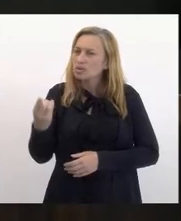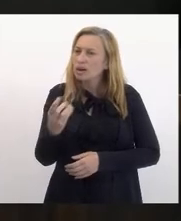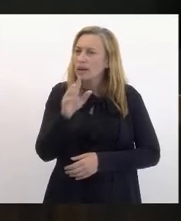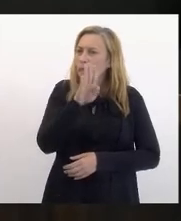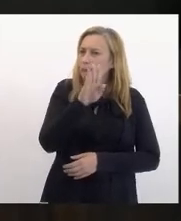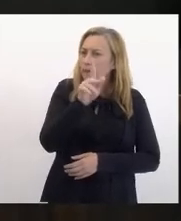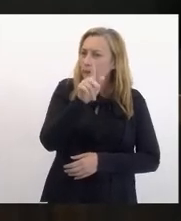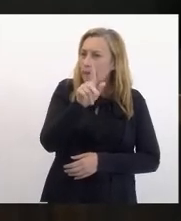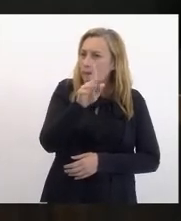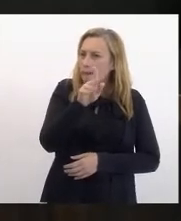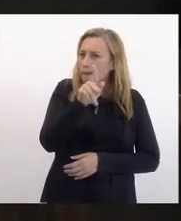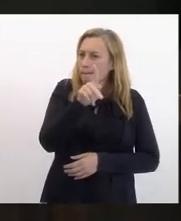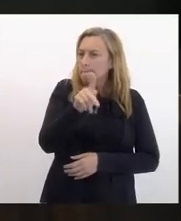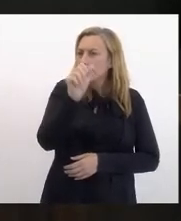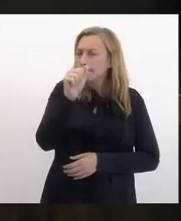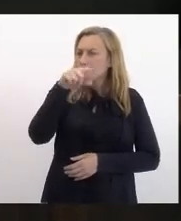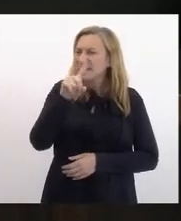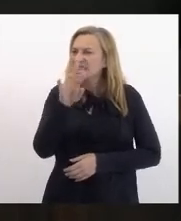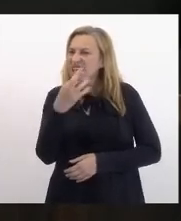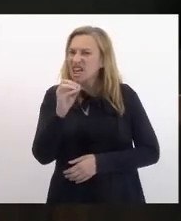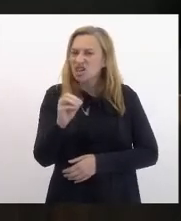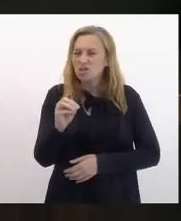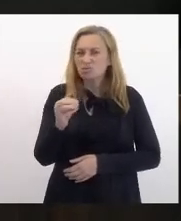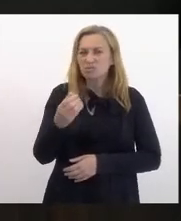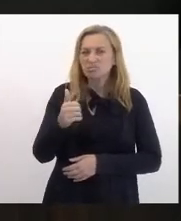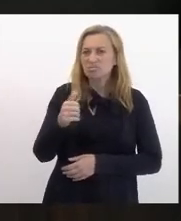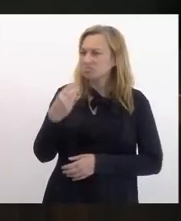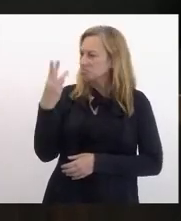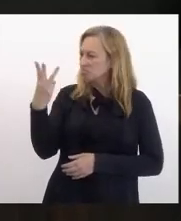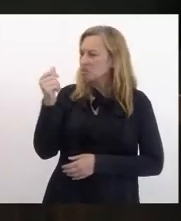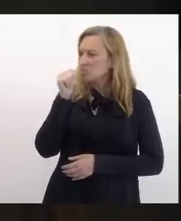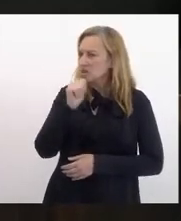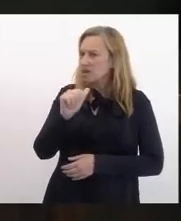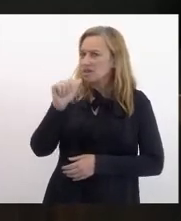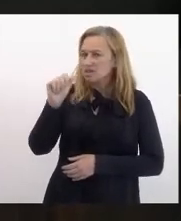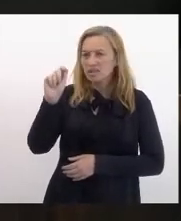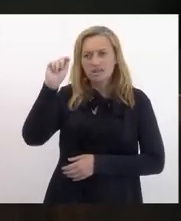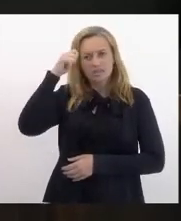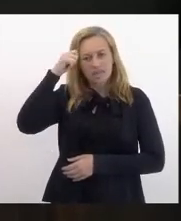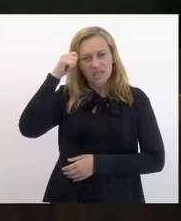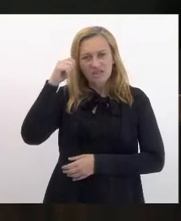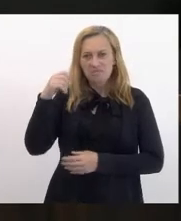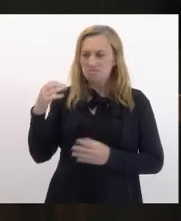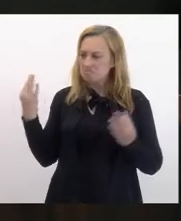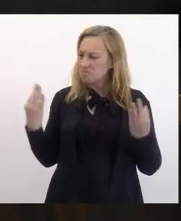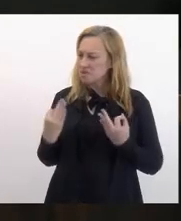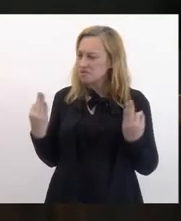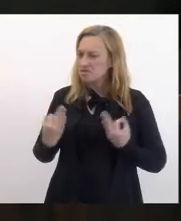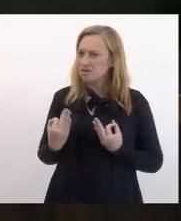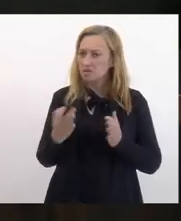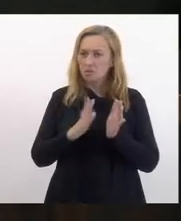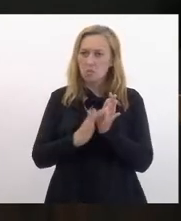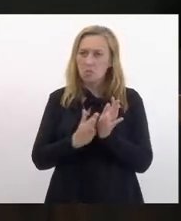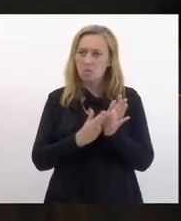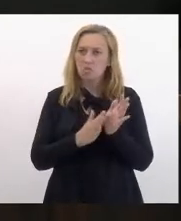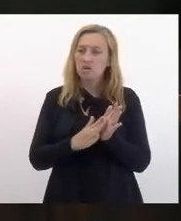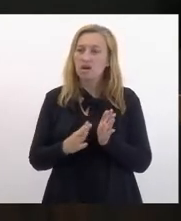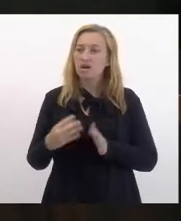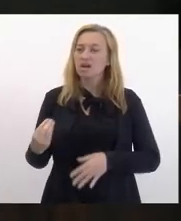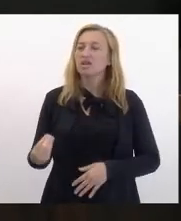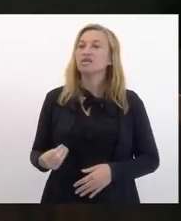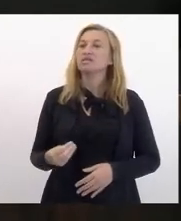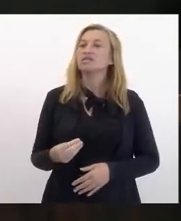pandeiro. Três negras fantásticas pagodeiras. Então, a gente não pode deixar de ressaltar a